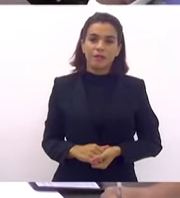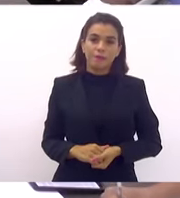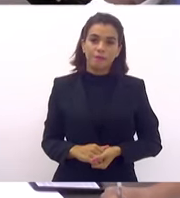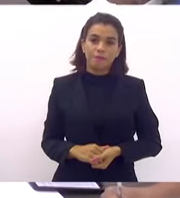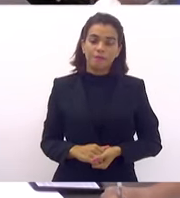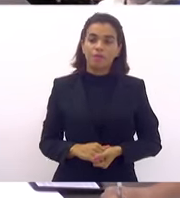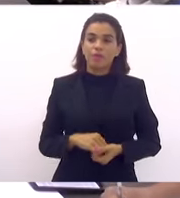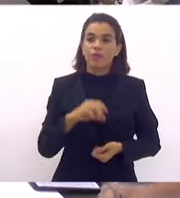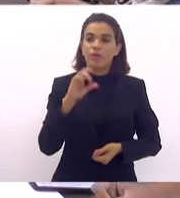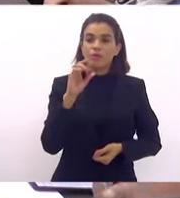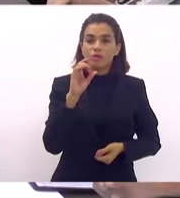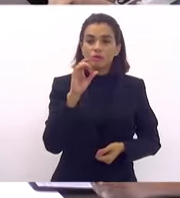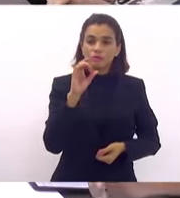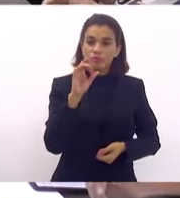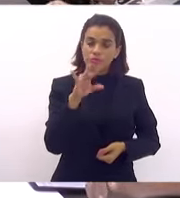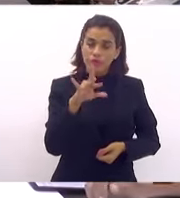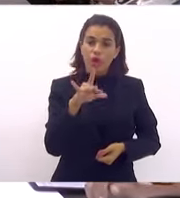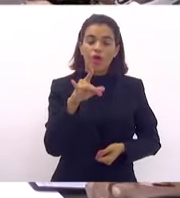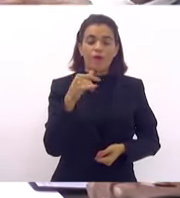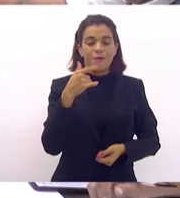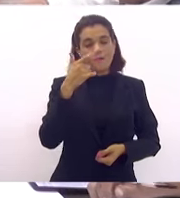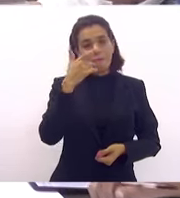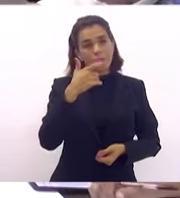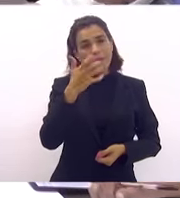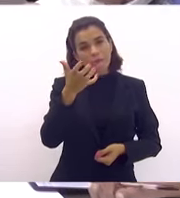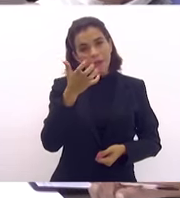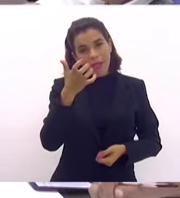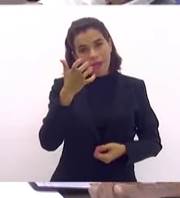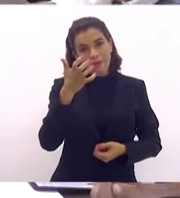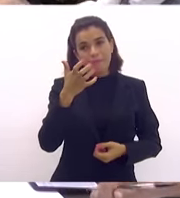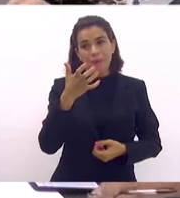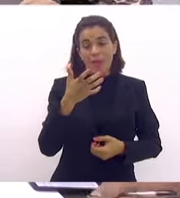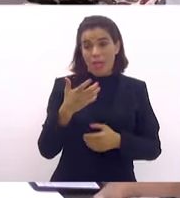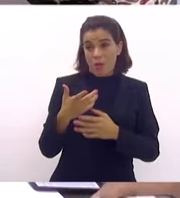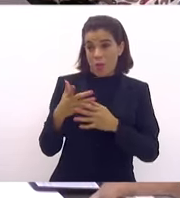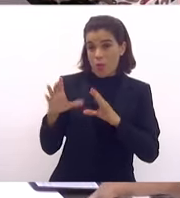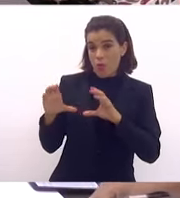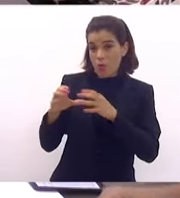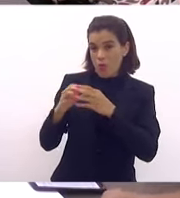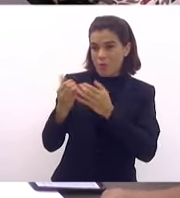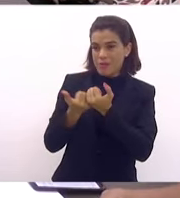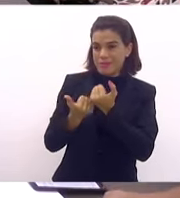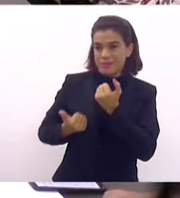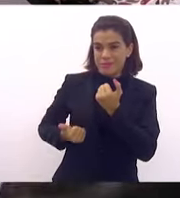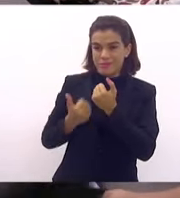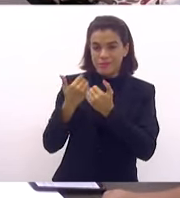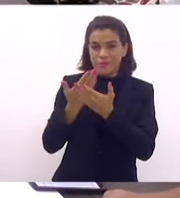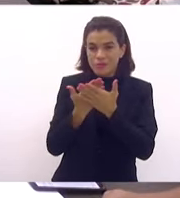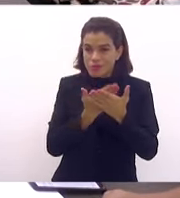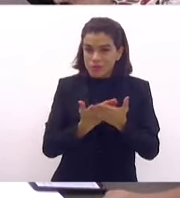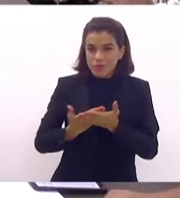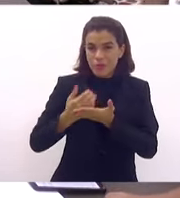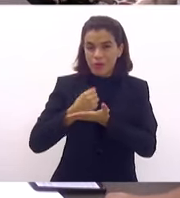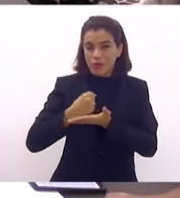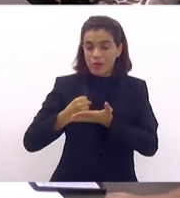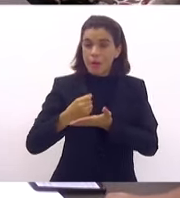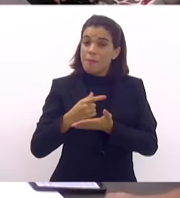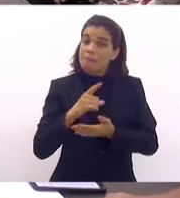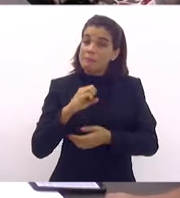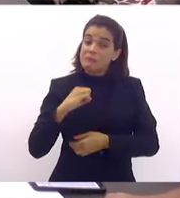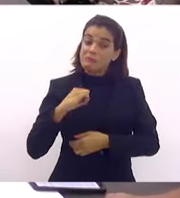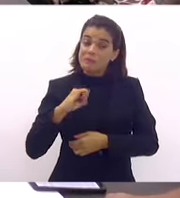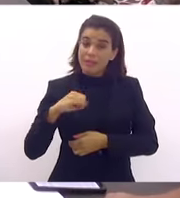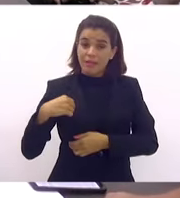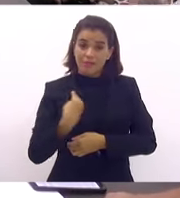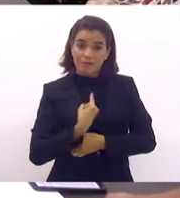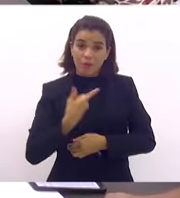eu queria até ver uma forma, minha assessoria está até estudando o contrato, para ver se a gente consegue propor um projeto de lei